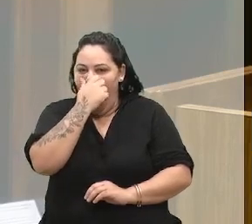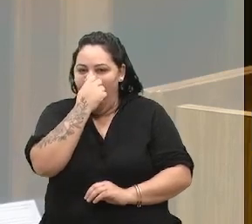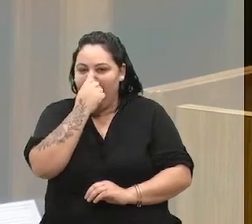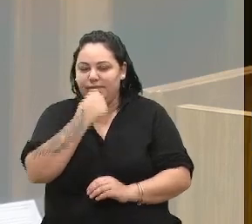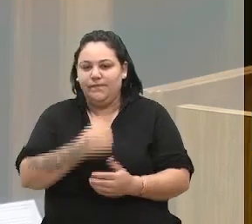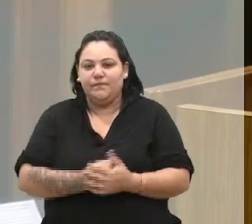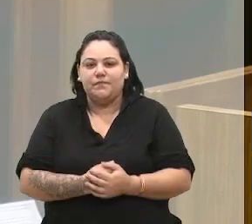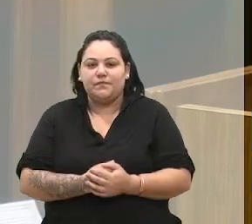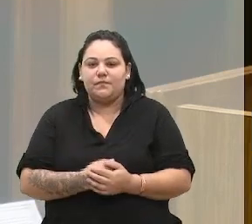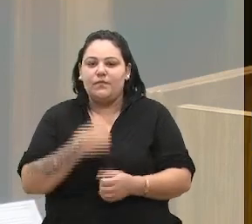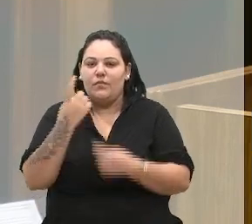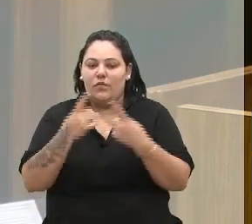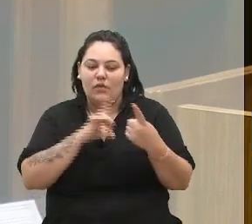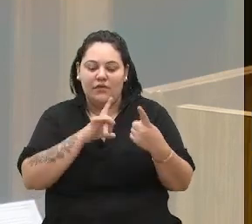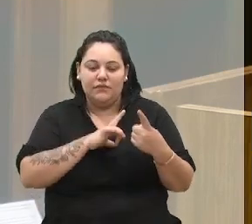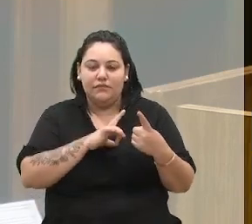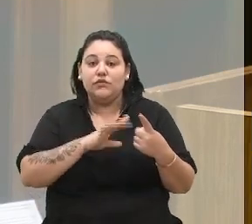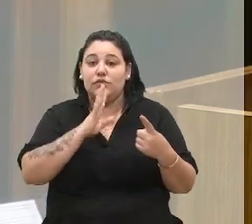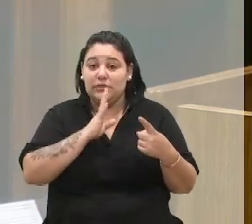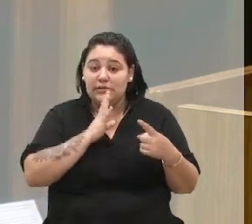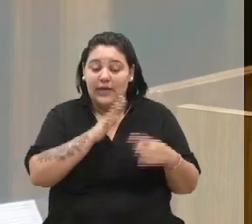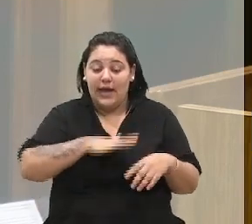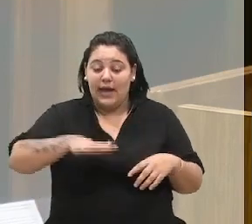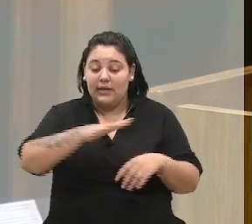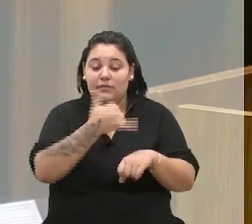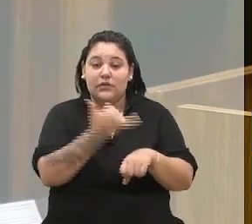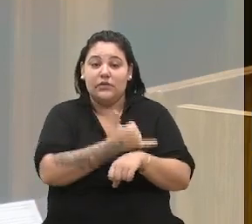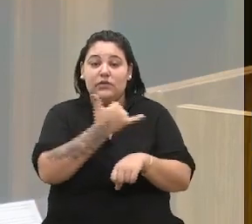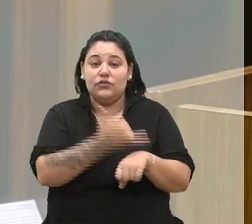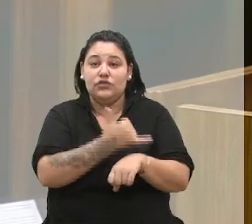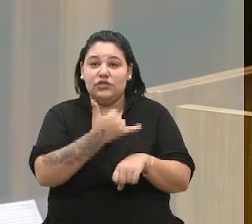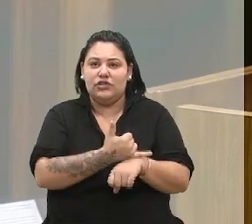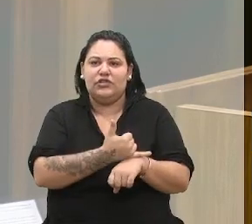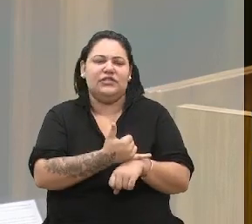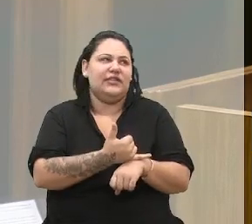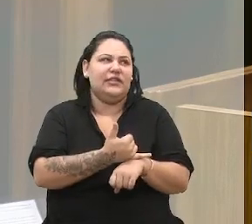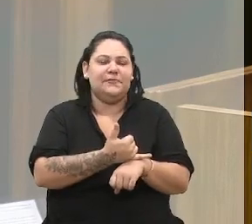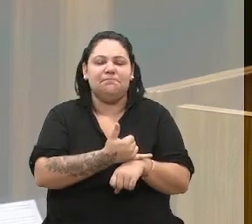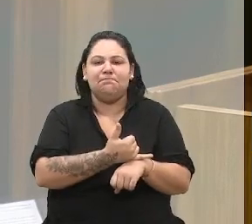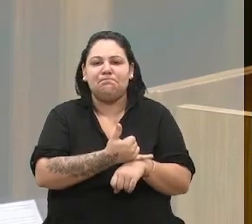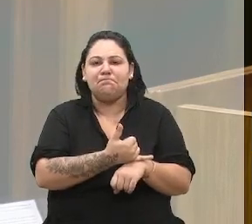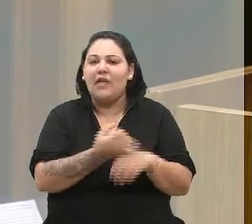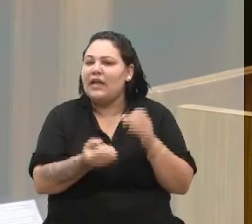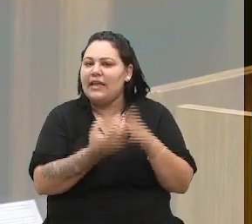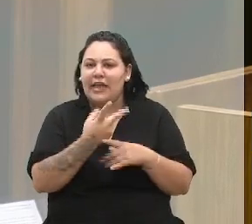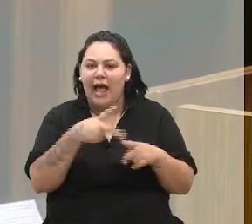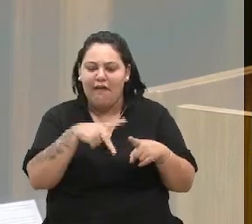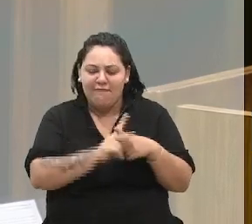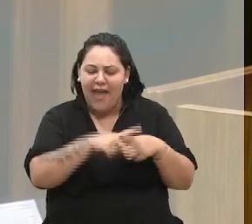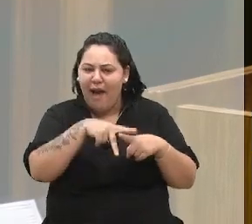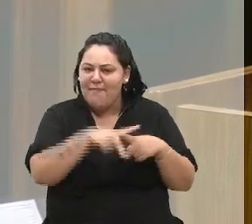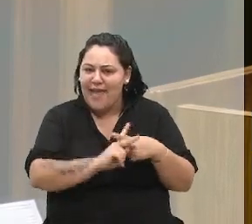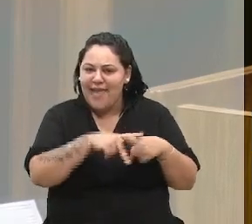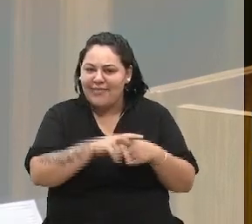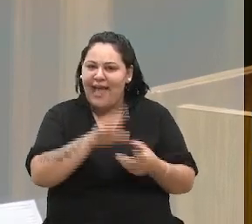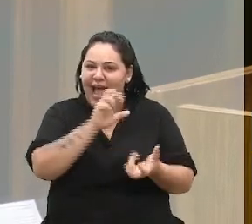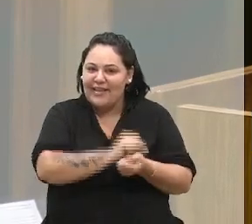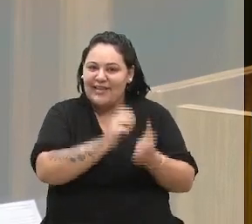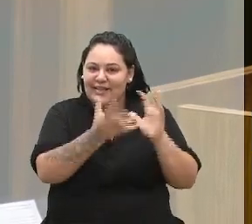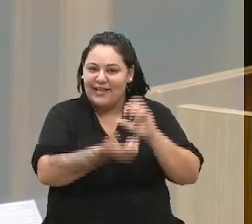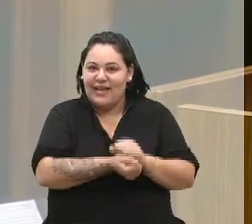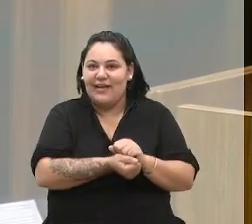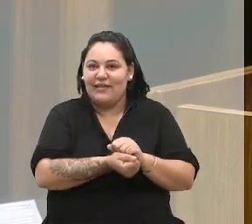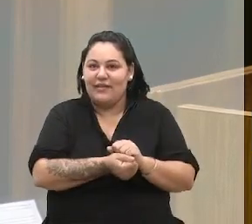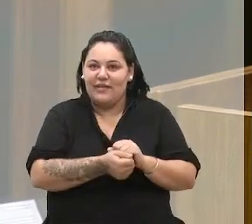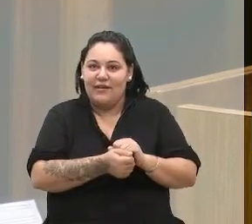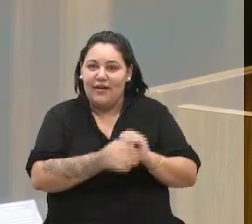de metalurgia, na confecção de ferramentas, no artesanato, ficaram aqui onde hoje